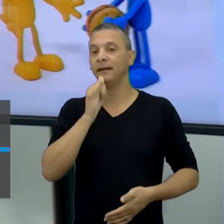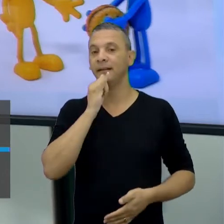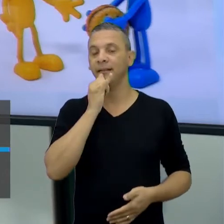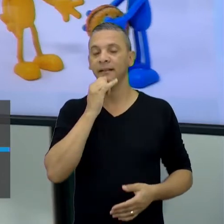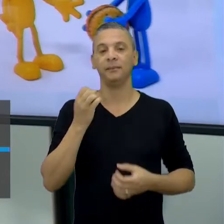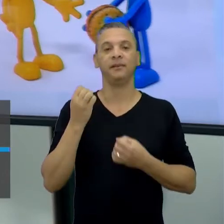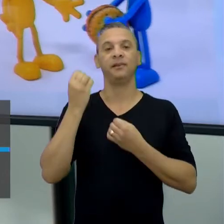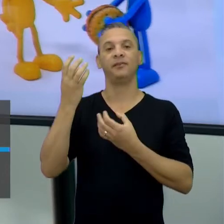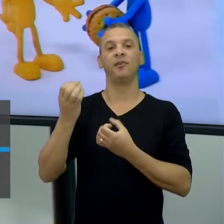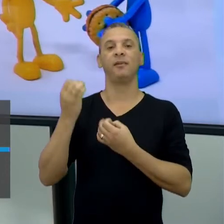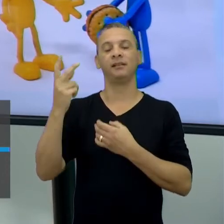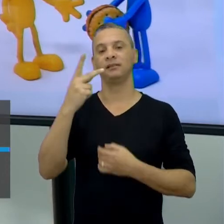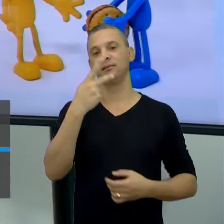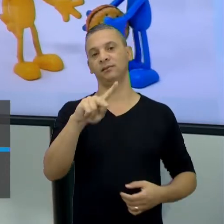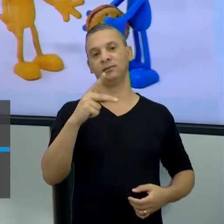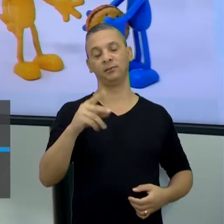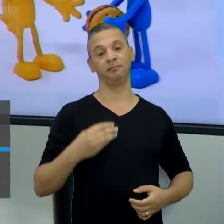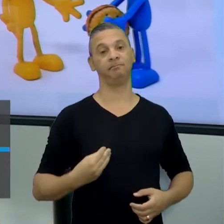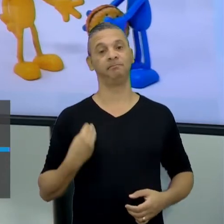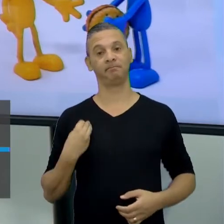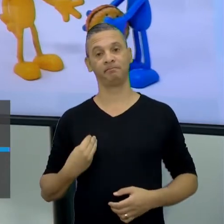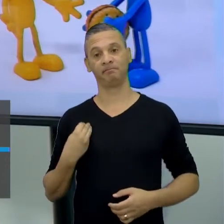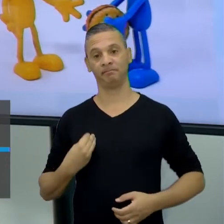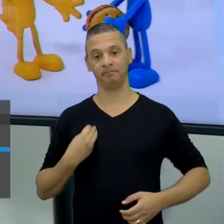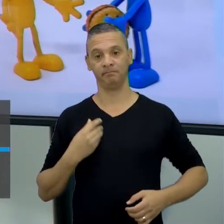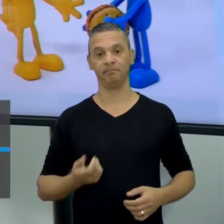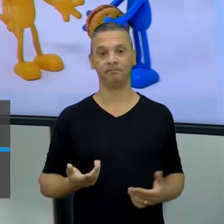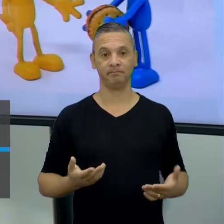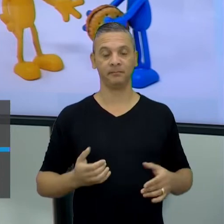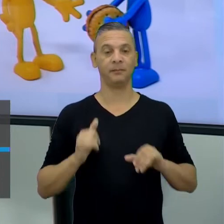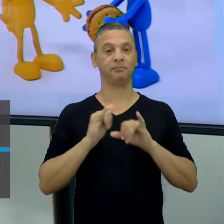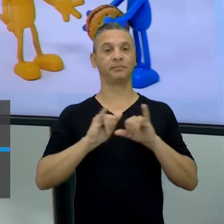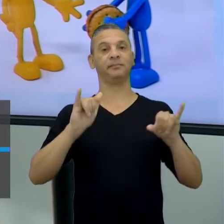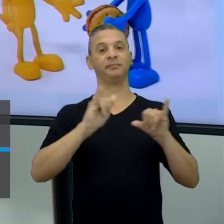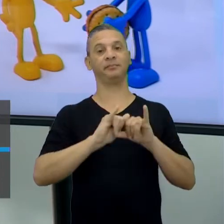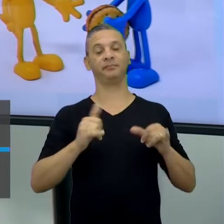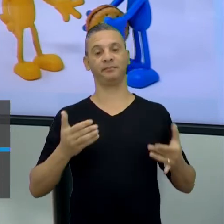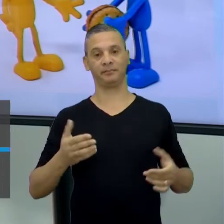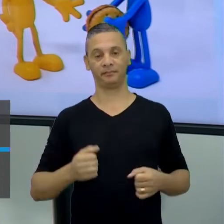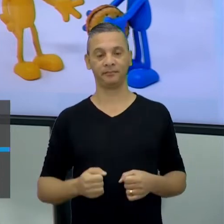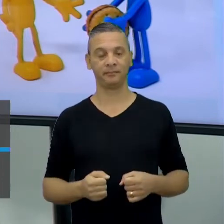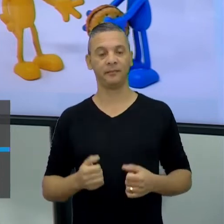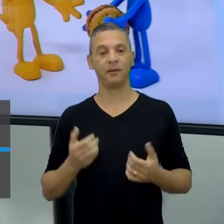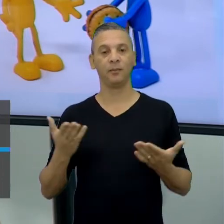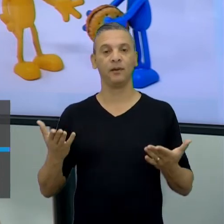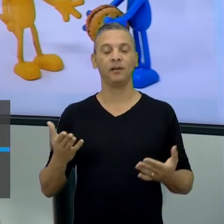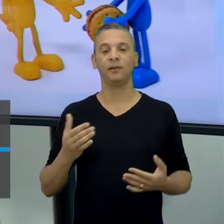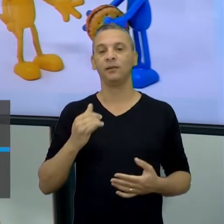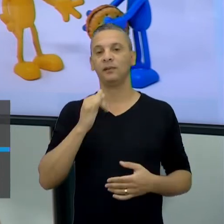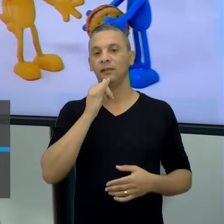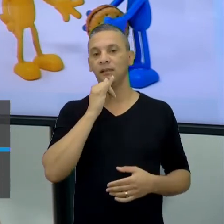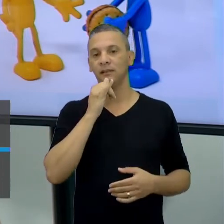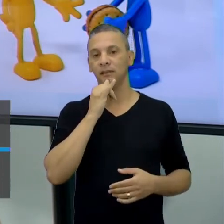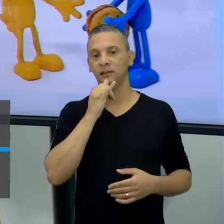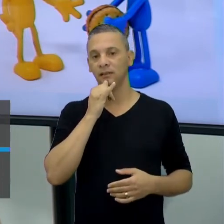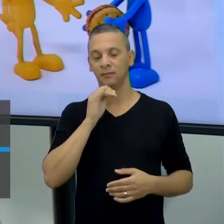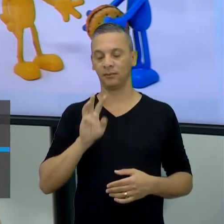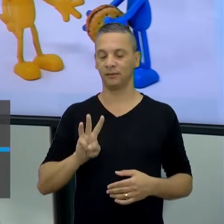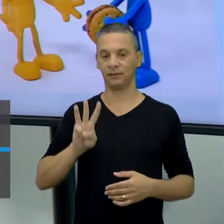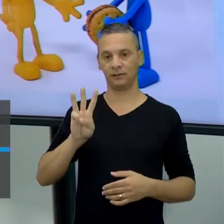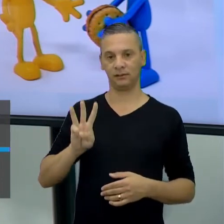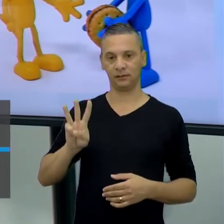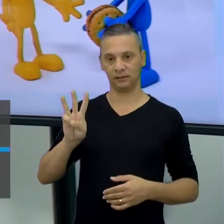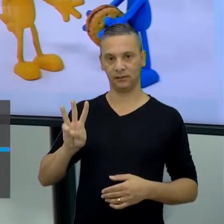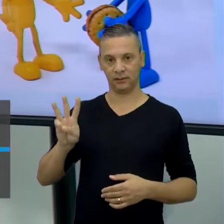seus dados, com a sua vida. Ou seja, eles vão te dar propaganda. Então, quando aquele site que